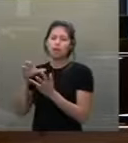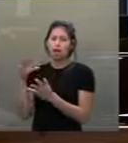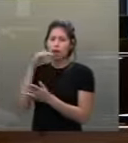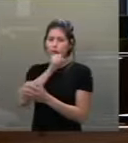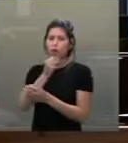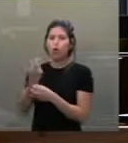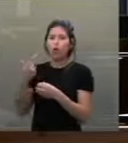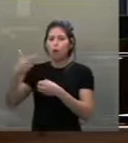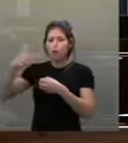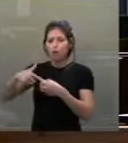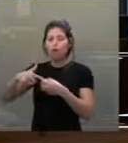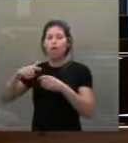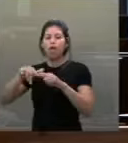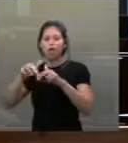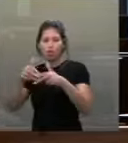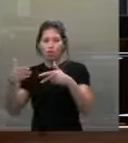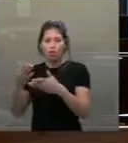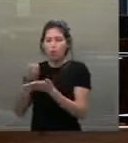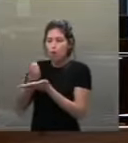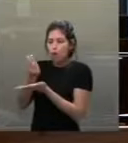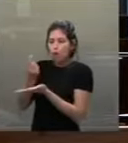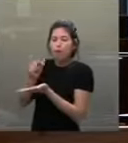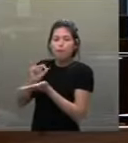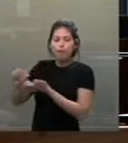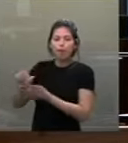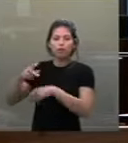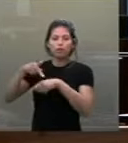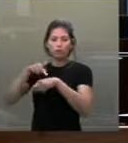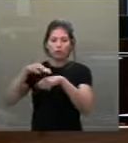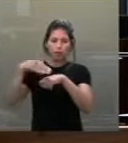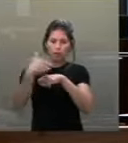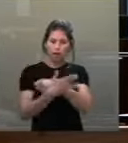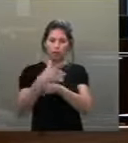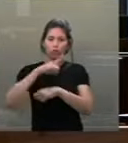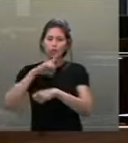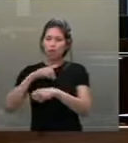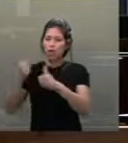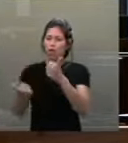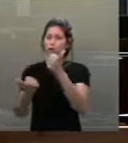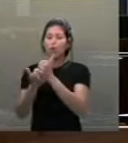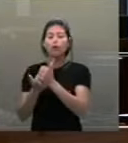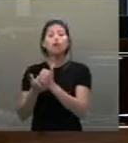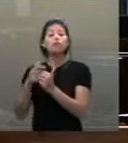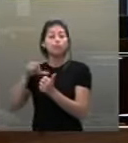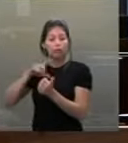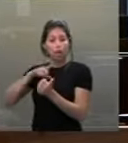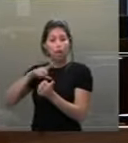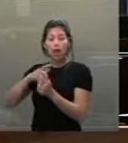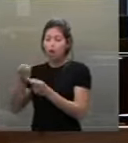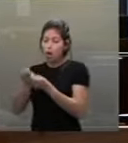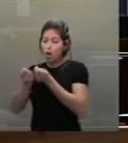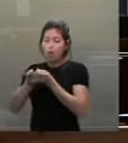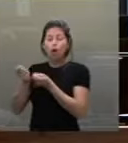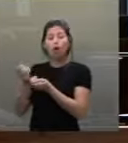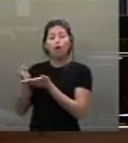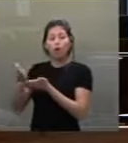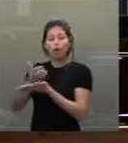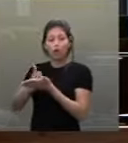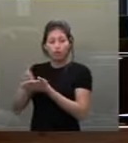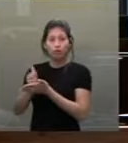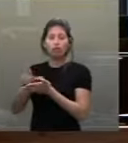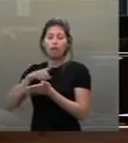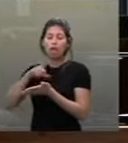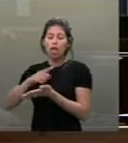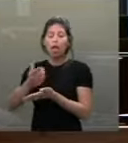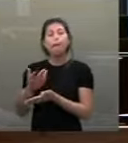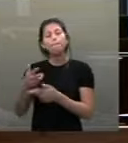mercado internacional, o substitutivo prevê a possibilidade de dispor das referidas fontes orçamentárias. Caberá,